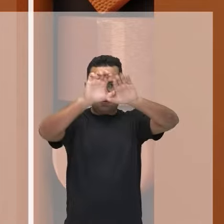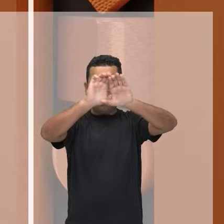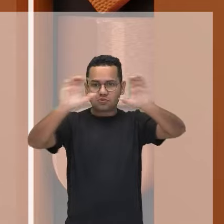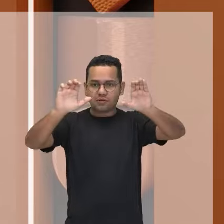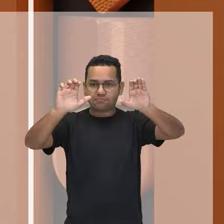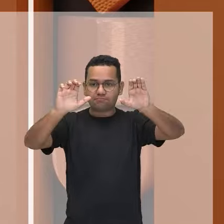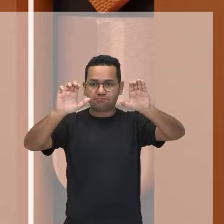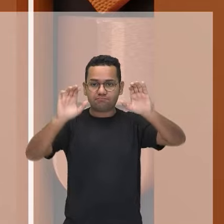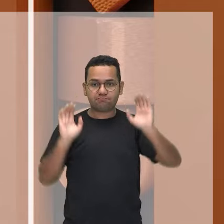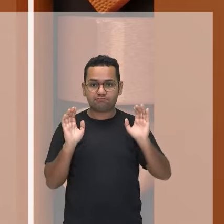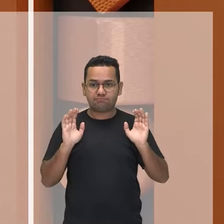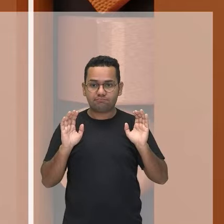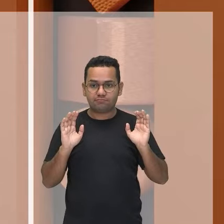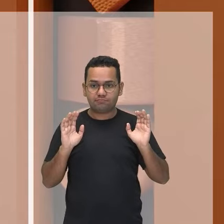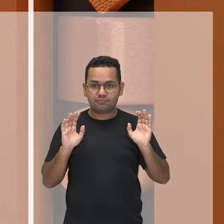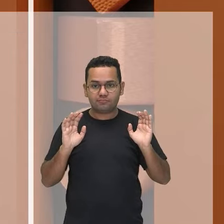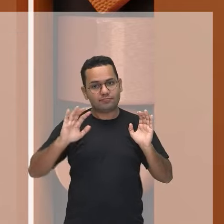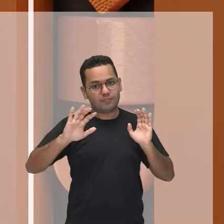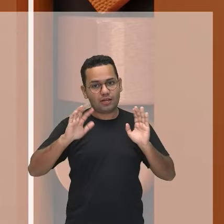fé. Tá?